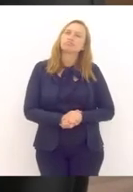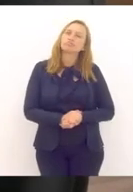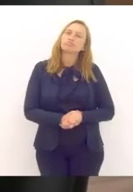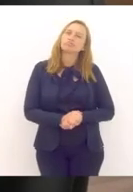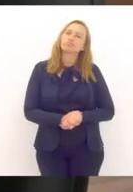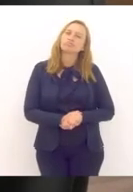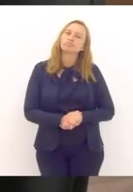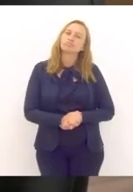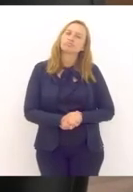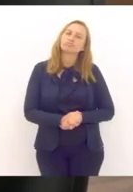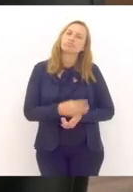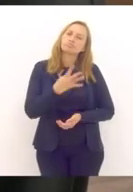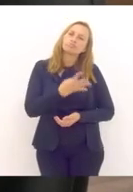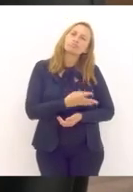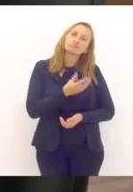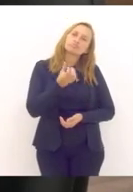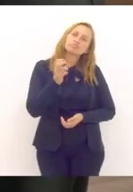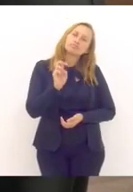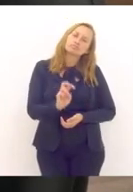ficou em